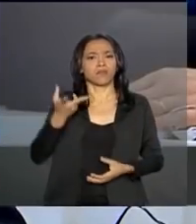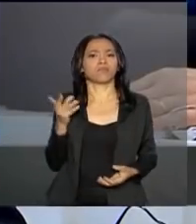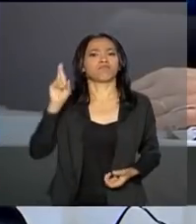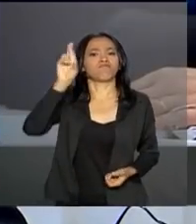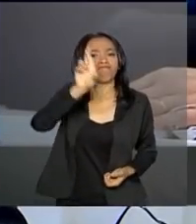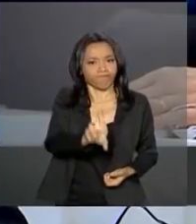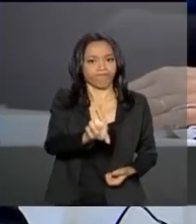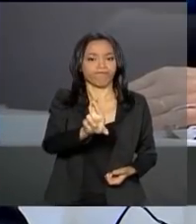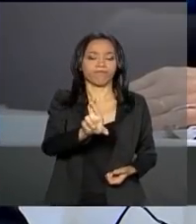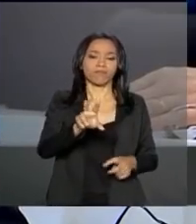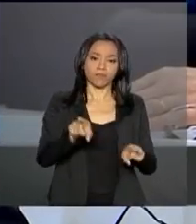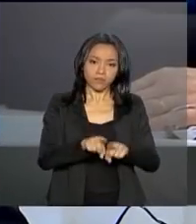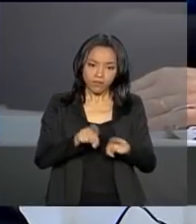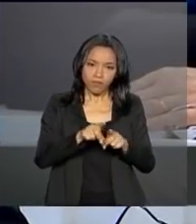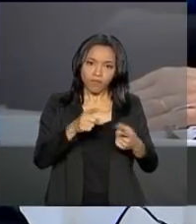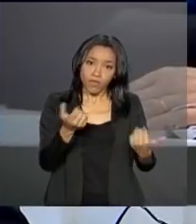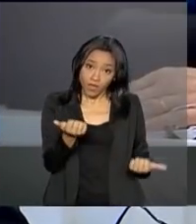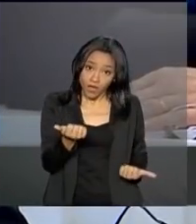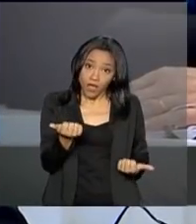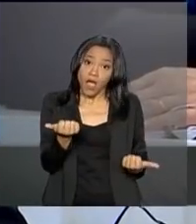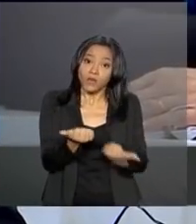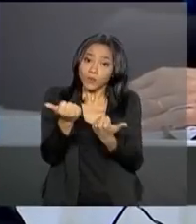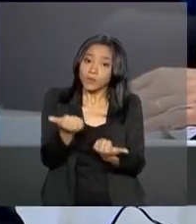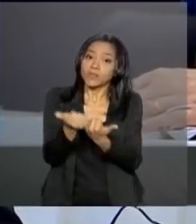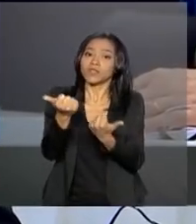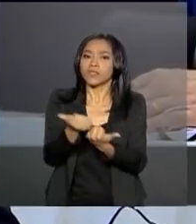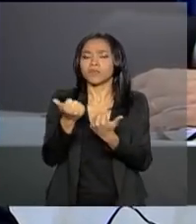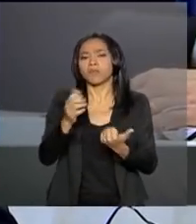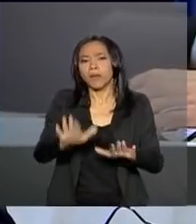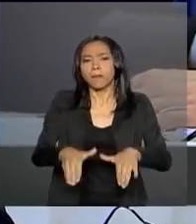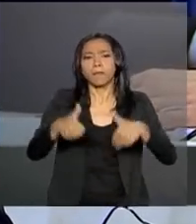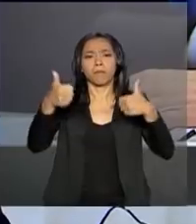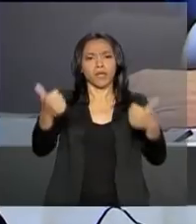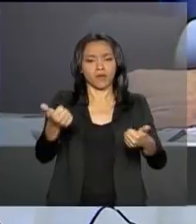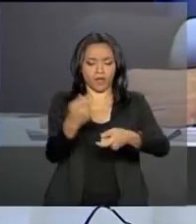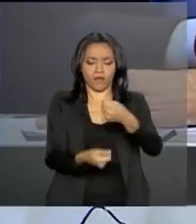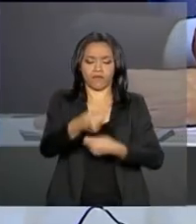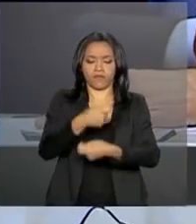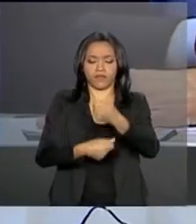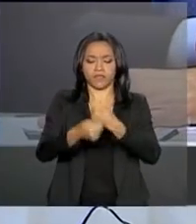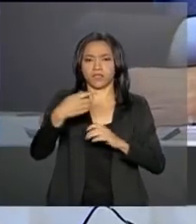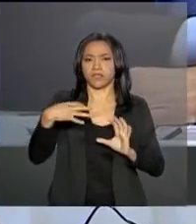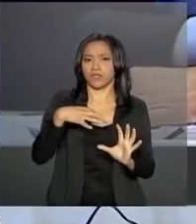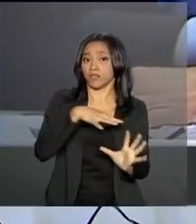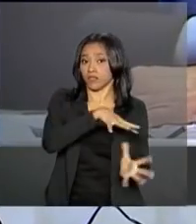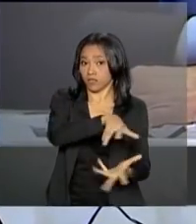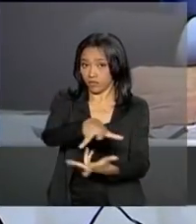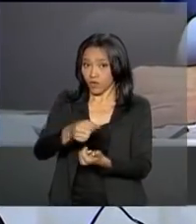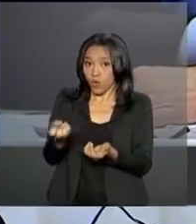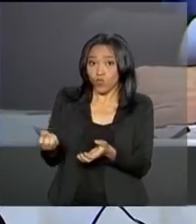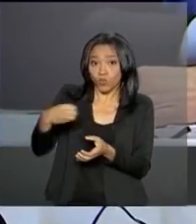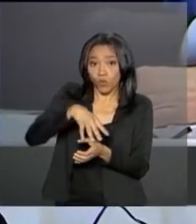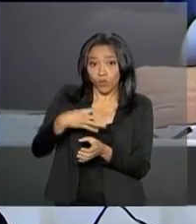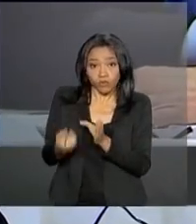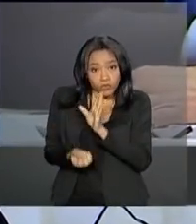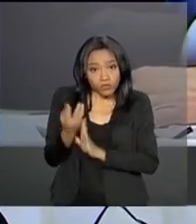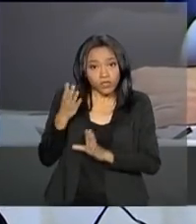com tubos para aprimorar a arquitetura financeira internacional com o novo banco